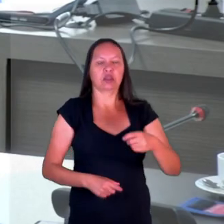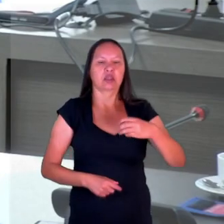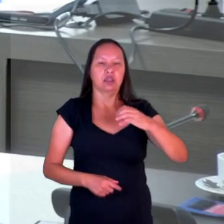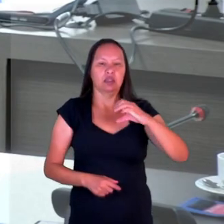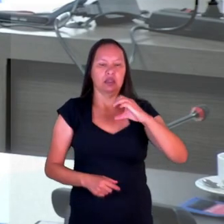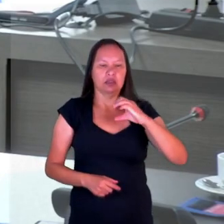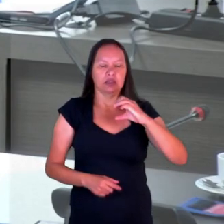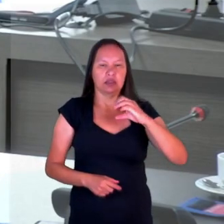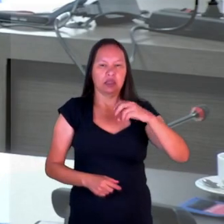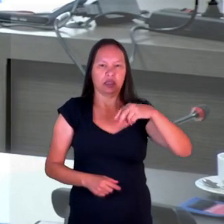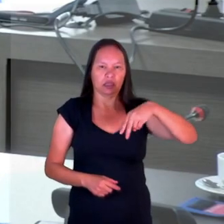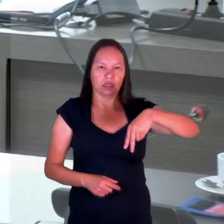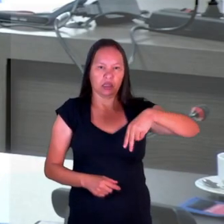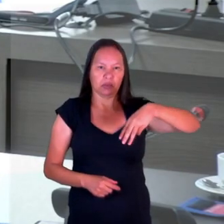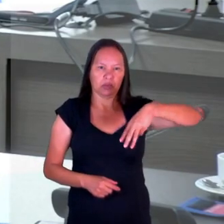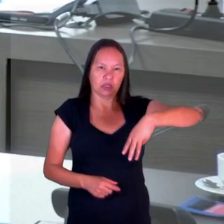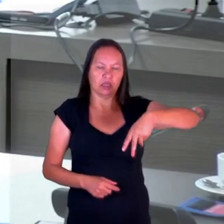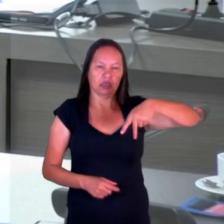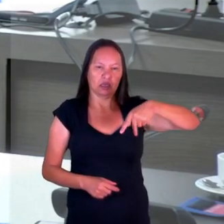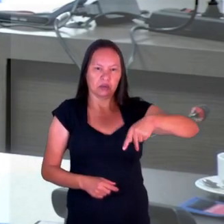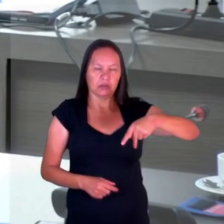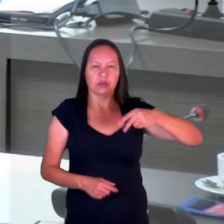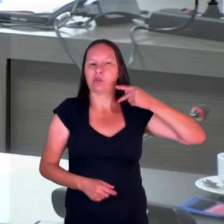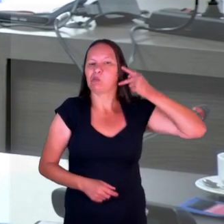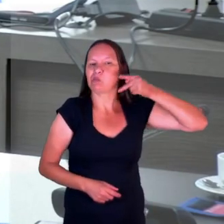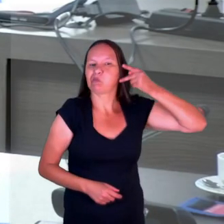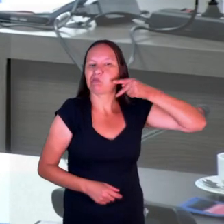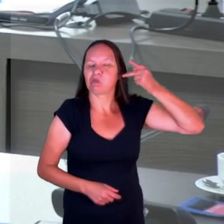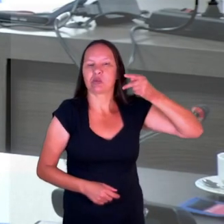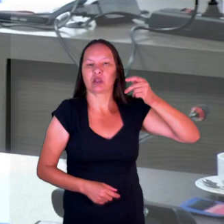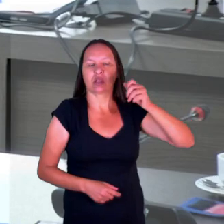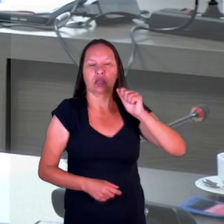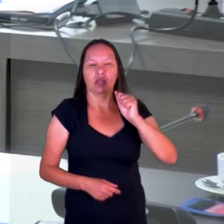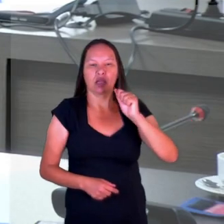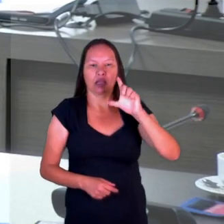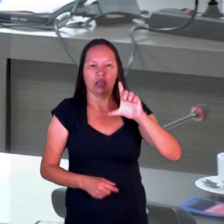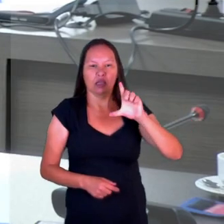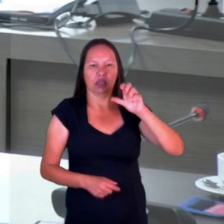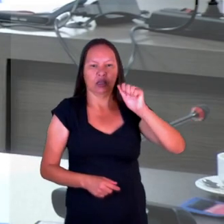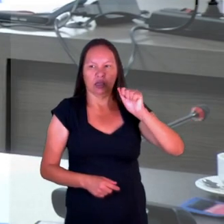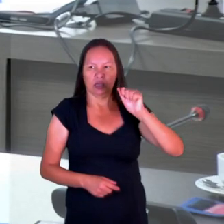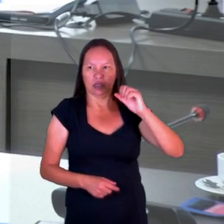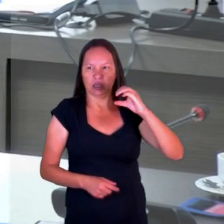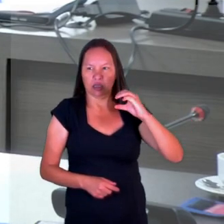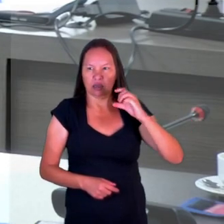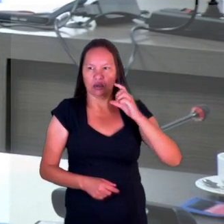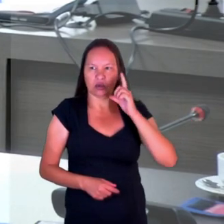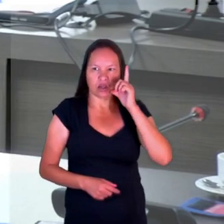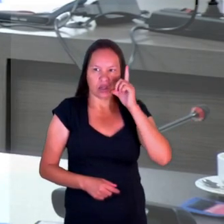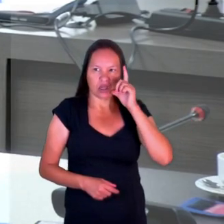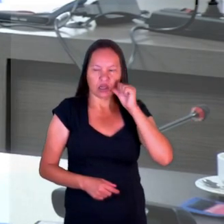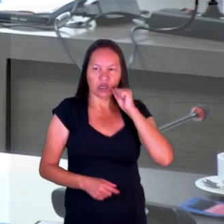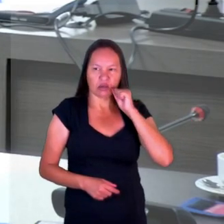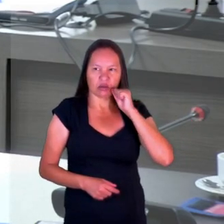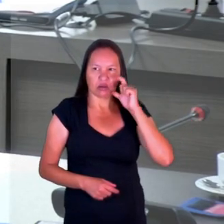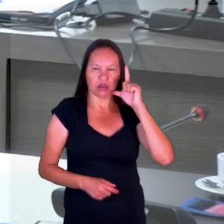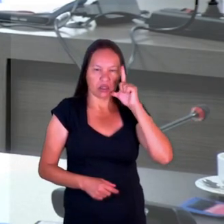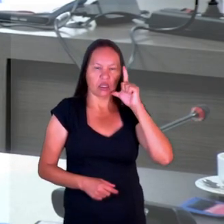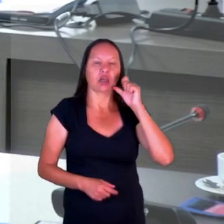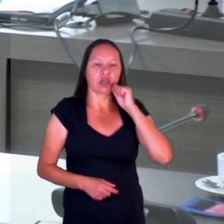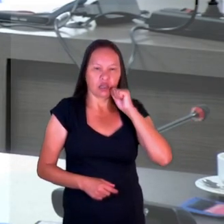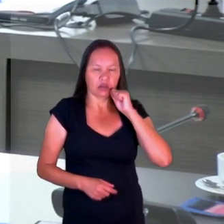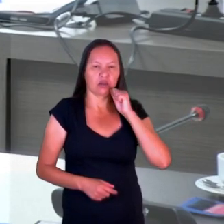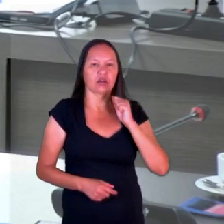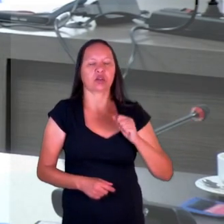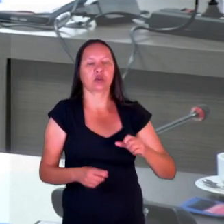eh eu sou sou promotora de Justiça de Alagoas e atualmente coordeno o grupo de trabalho de segur segurança